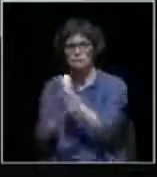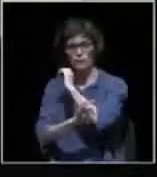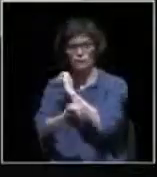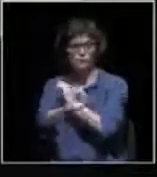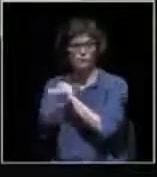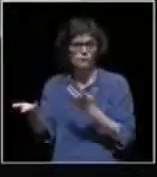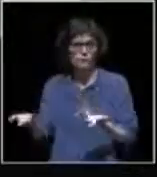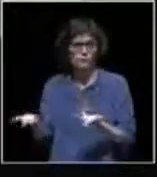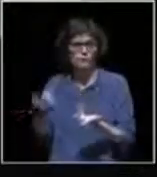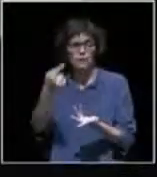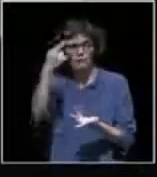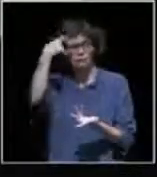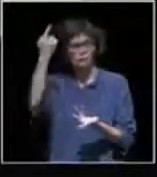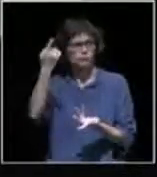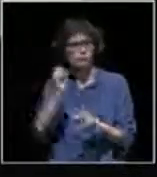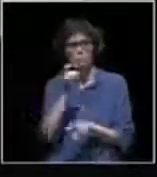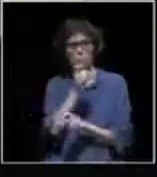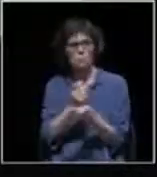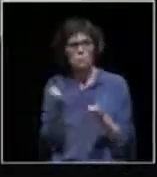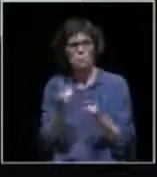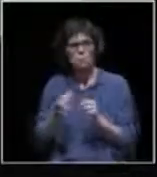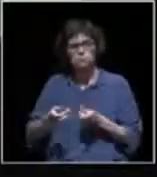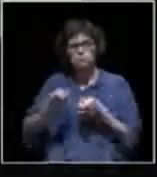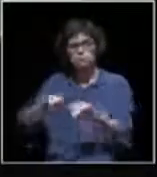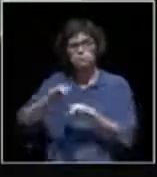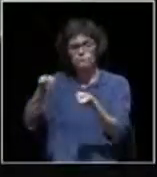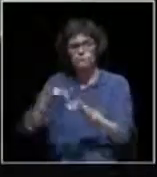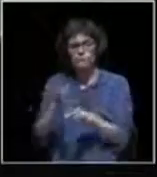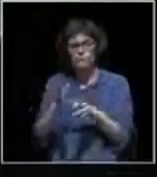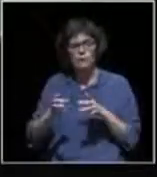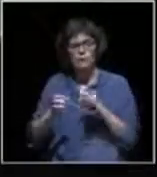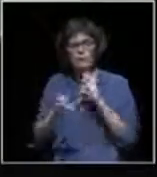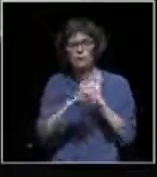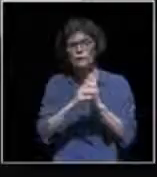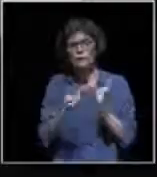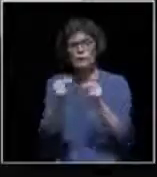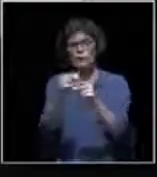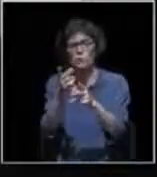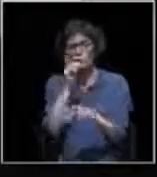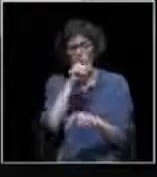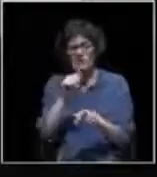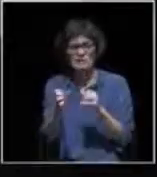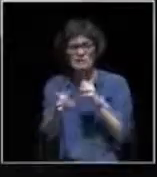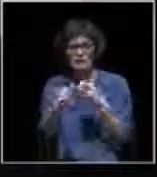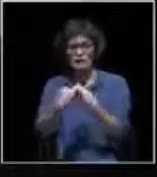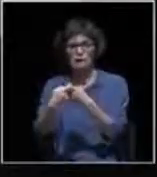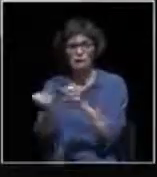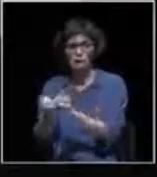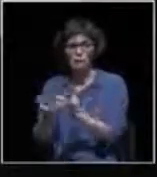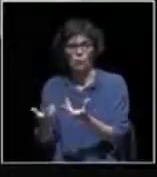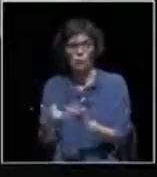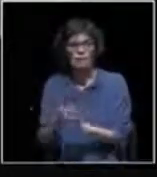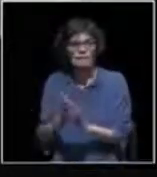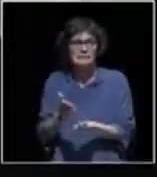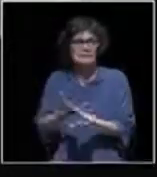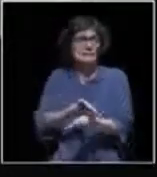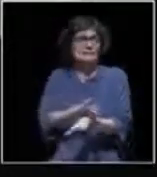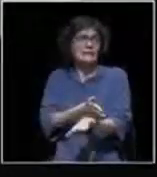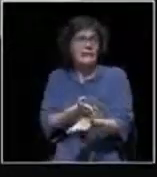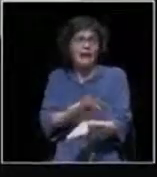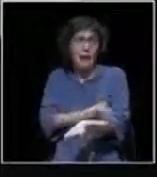Pergunta-se, para que investir em novas carreiras se não estiverem adaptadas às necessidades dos seus fregueses? Não seria preferível, antes do